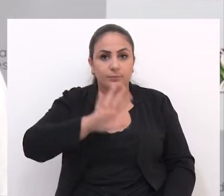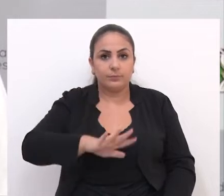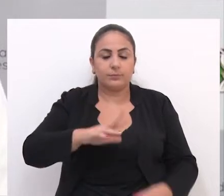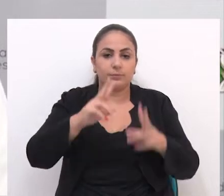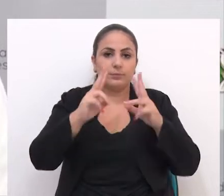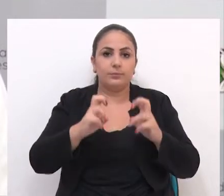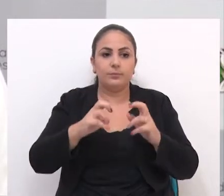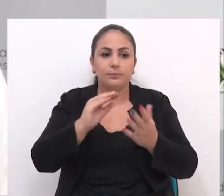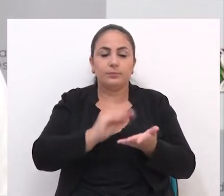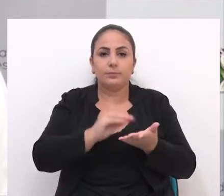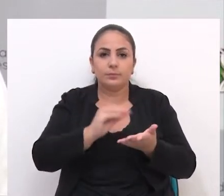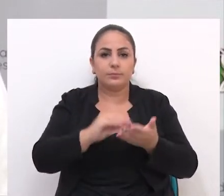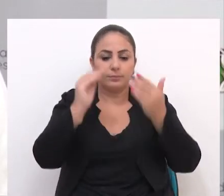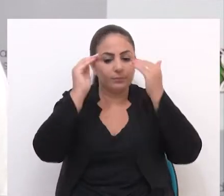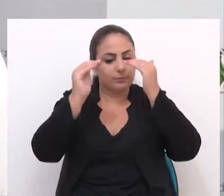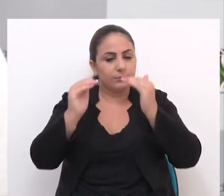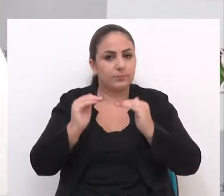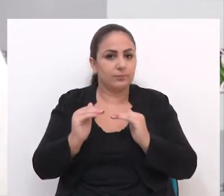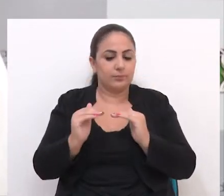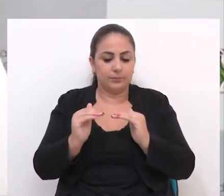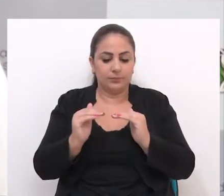na questão do desrespeito